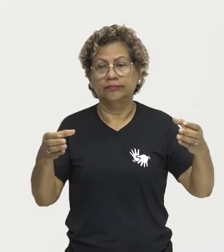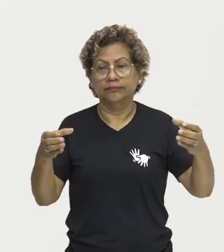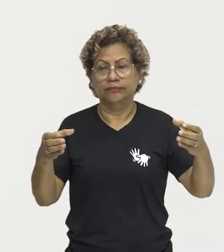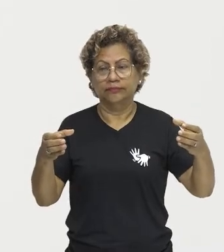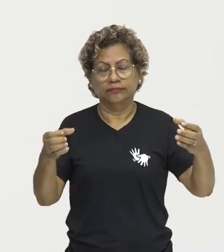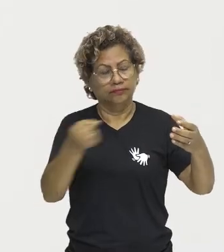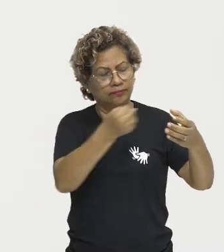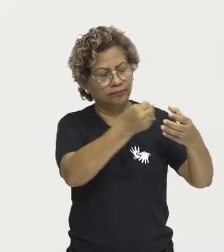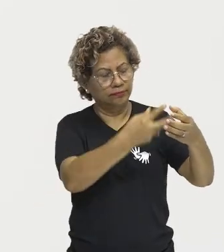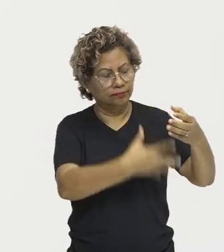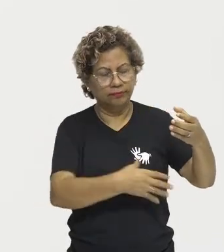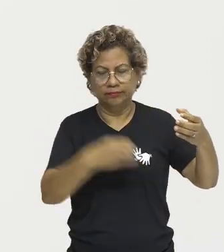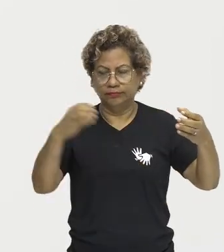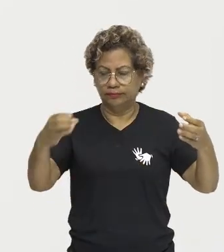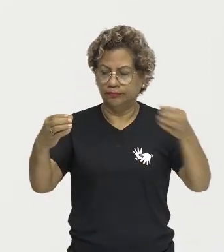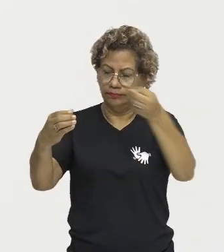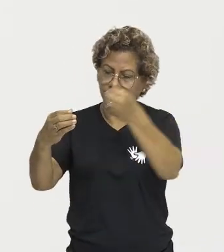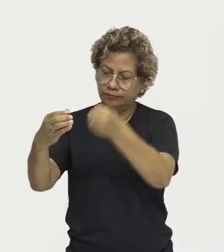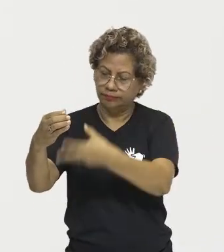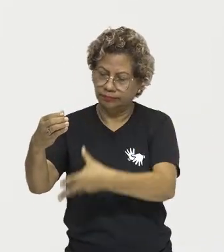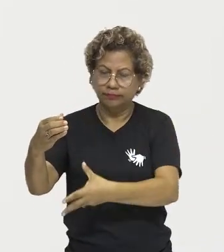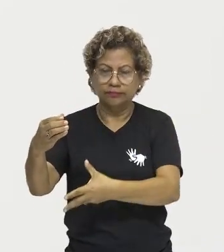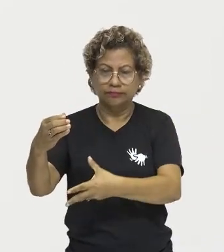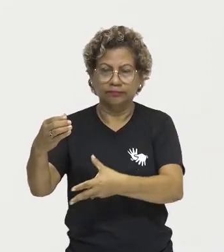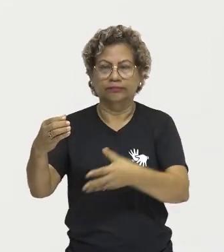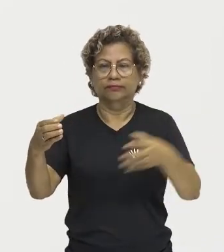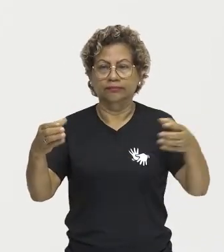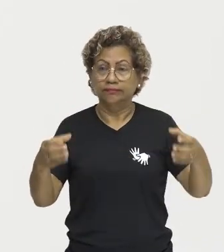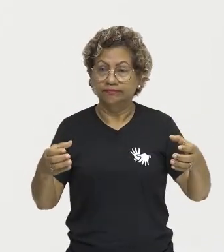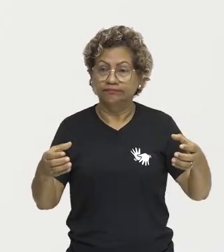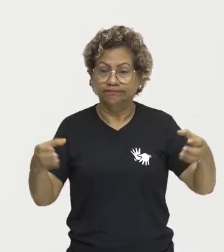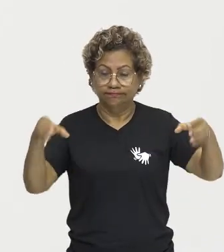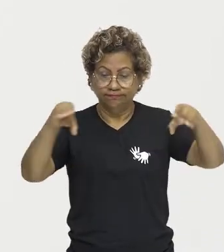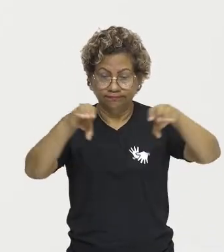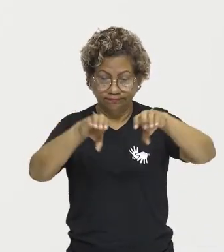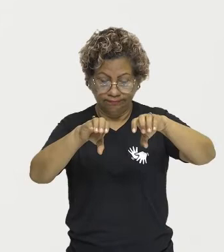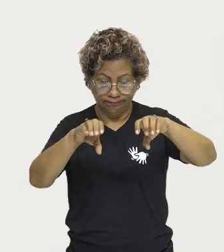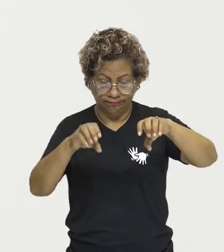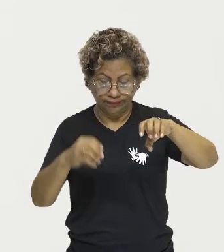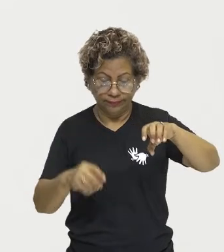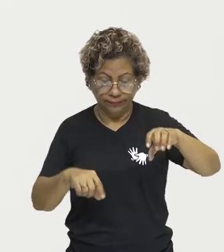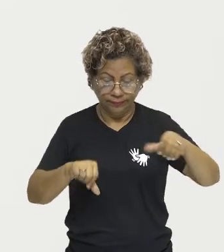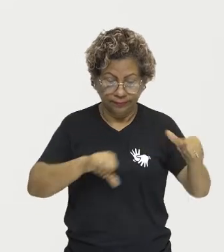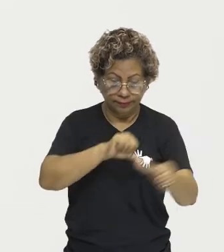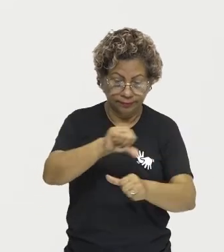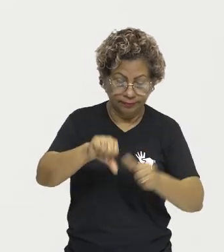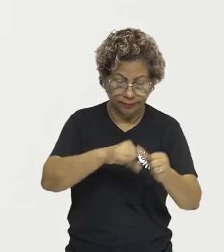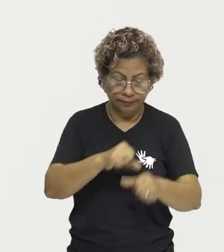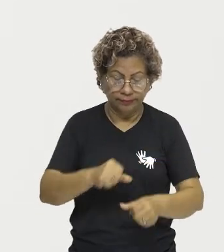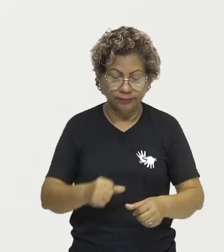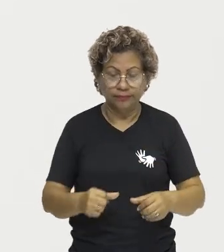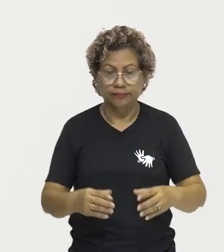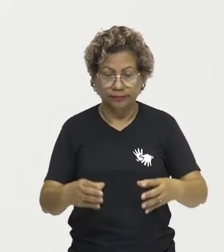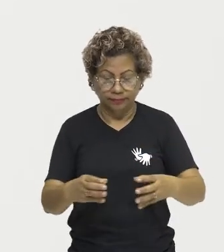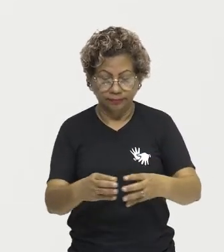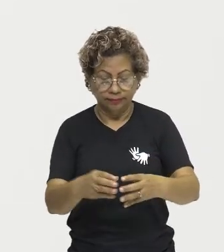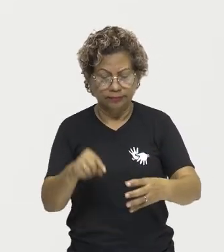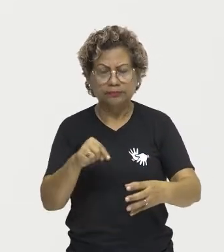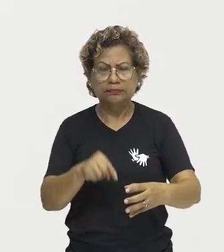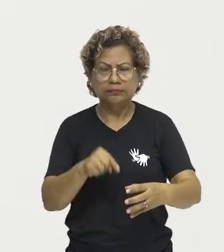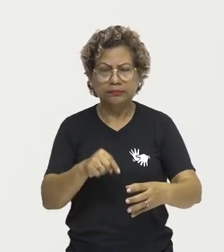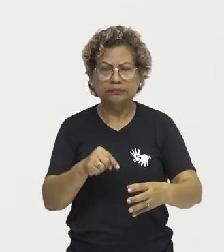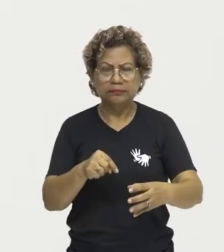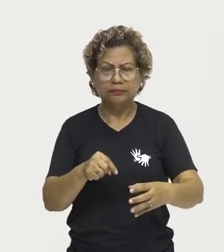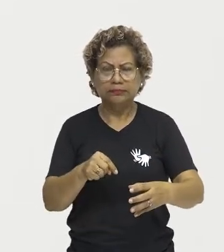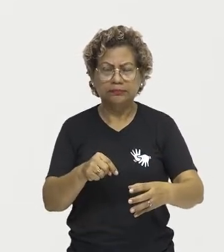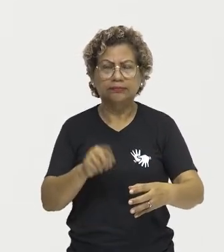Olha aqui, na solução, QA mais QB. Aí você pode estar se perguntando, professor, eu não